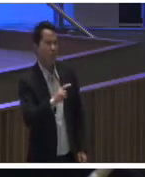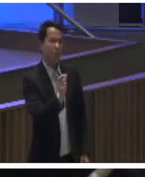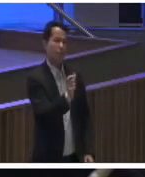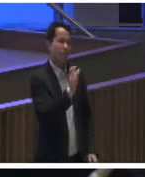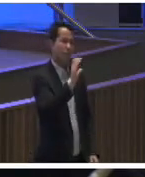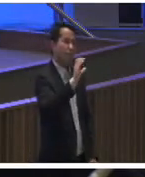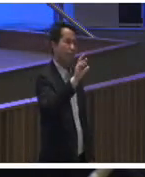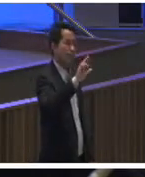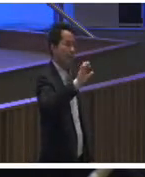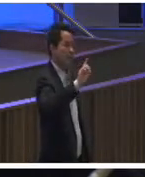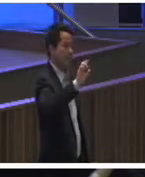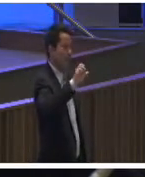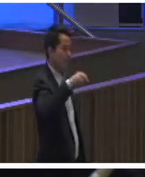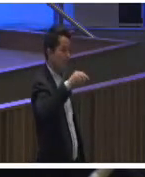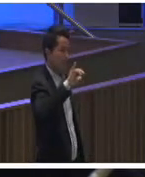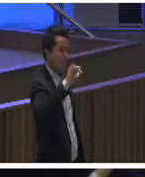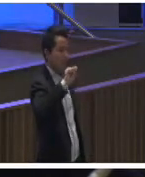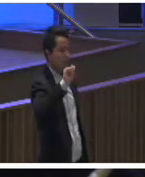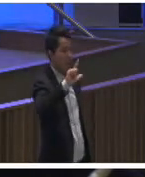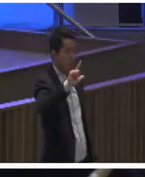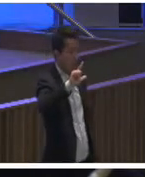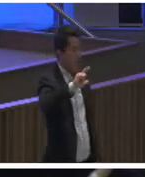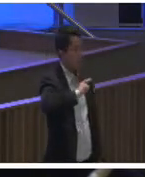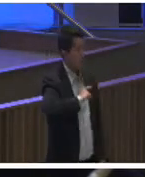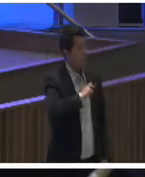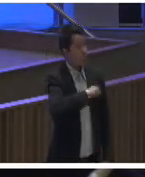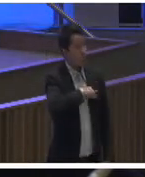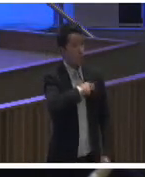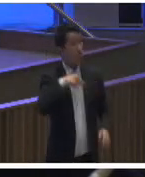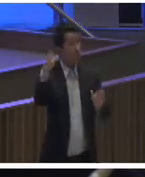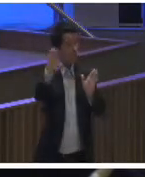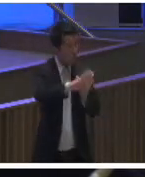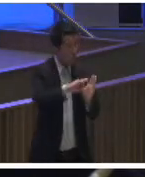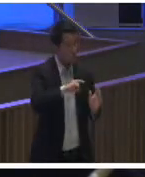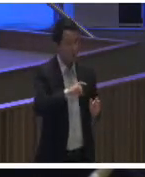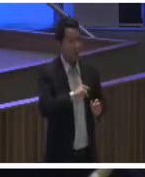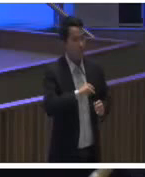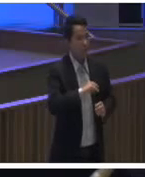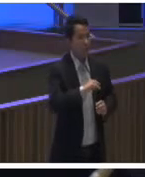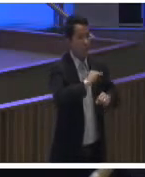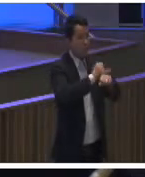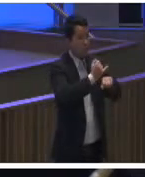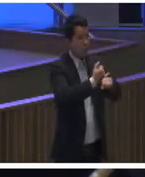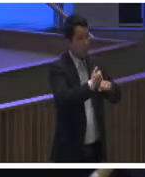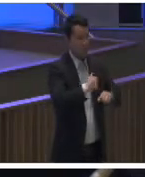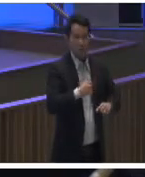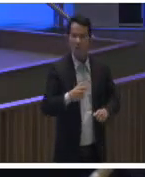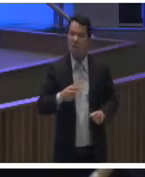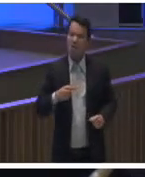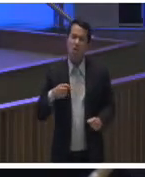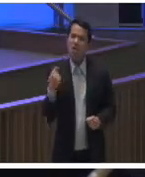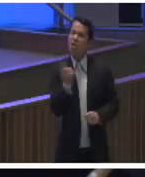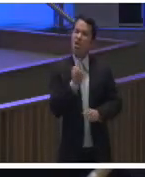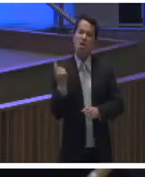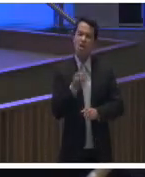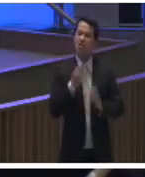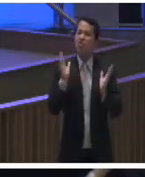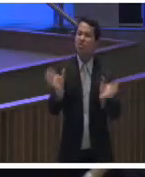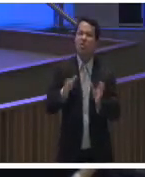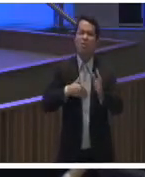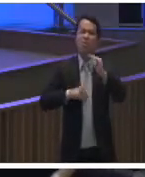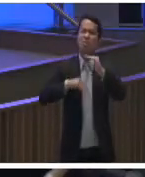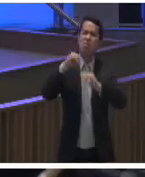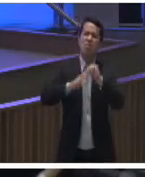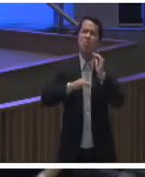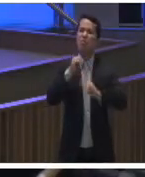tinham chegado de Jerusalém e diziam: nós temos credenciais que nos autorizam, não é, a plantar